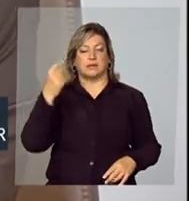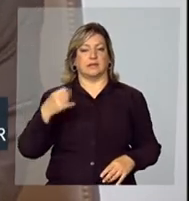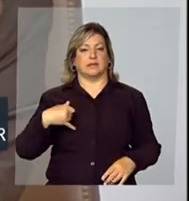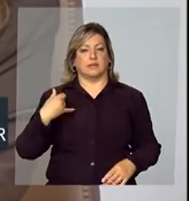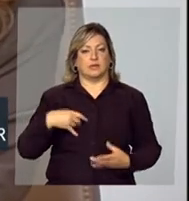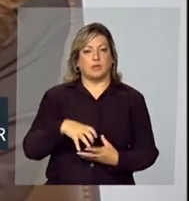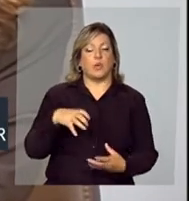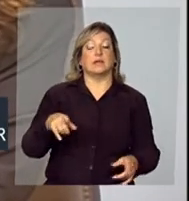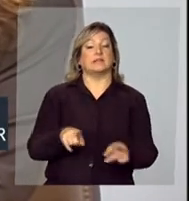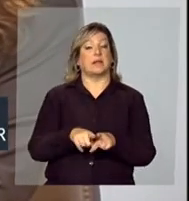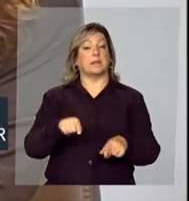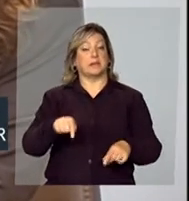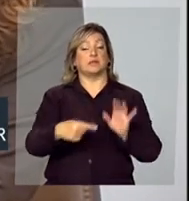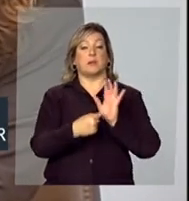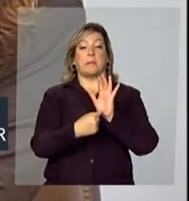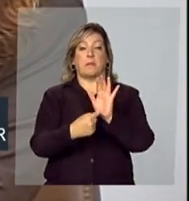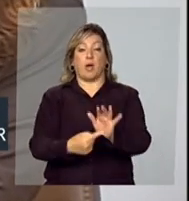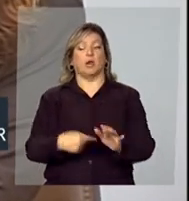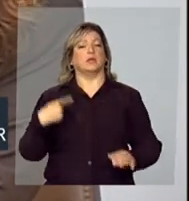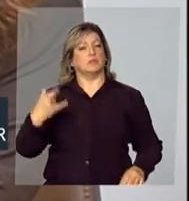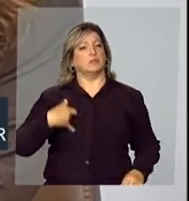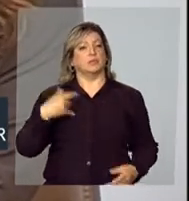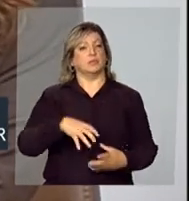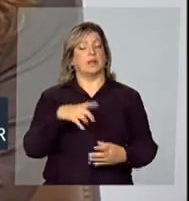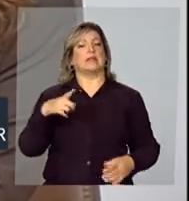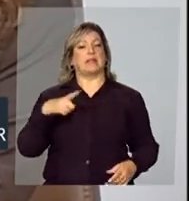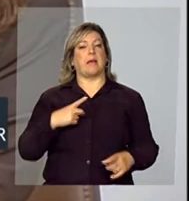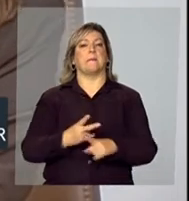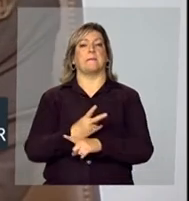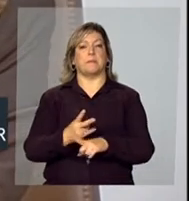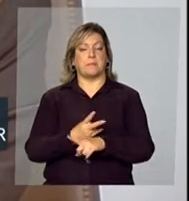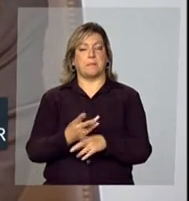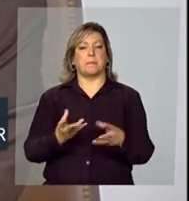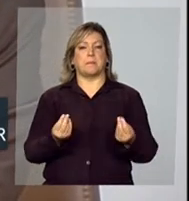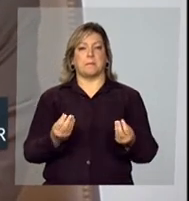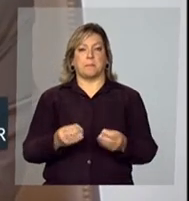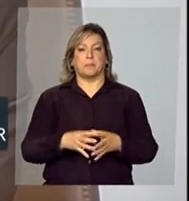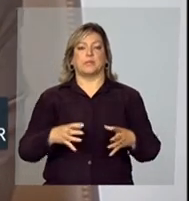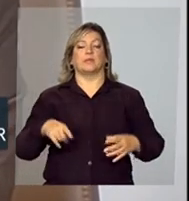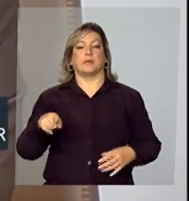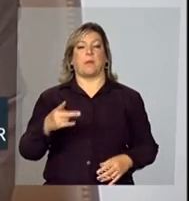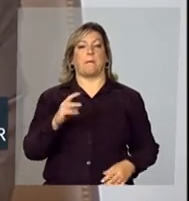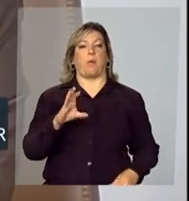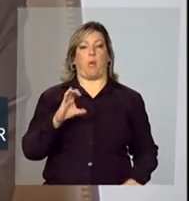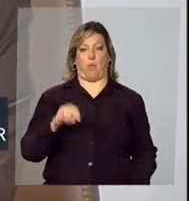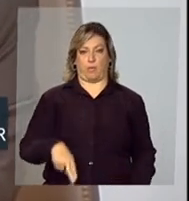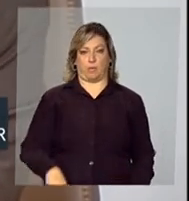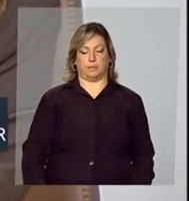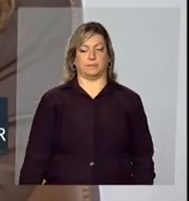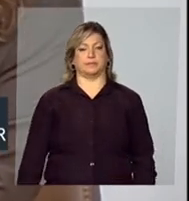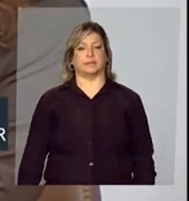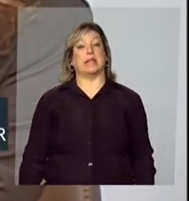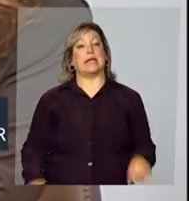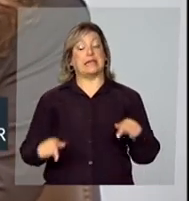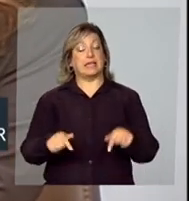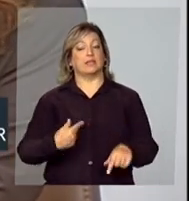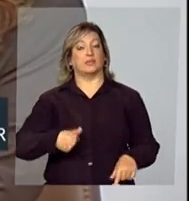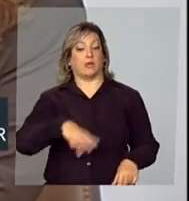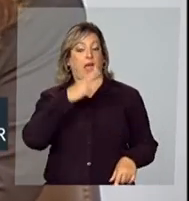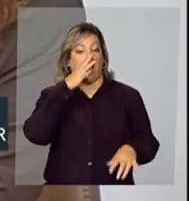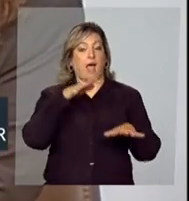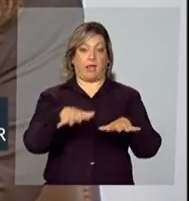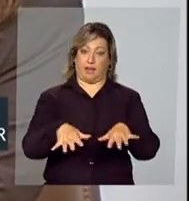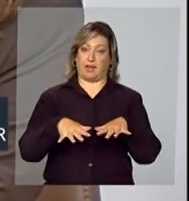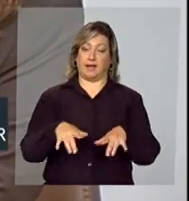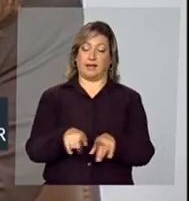mostra que o idoso também tem procurado de uma maneira bastante recorrente os órgãos de Defesa do Consumidor isso não chama